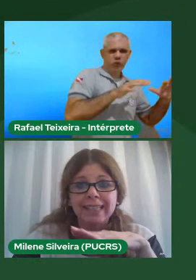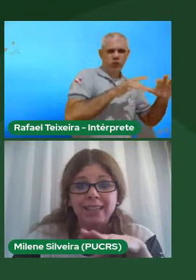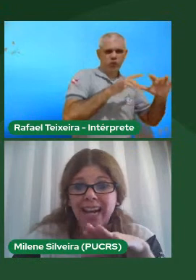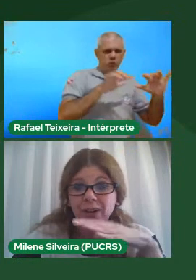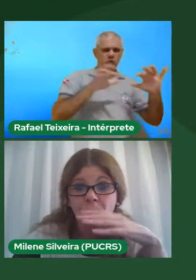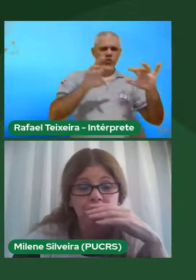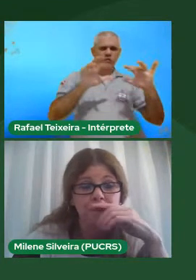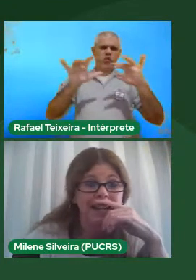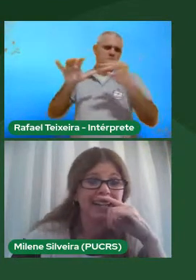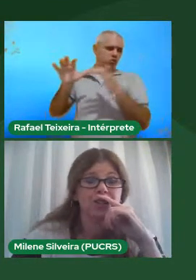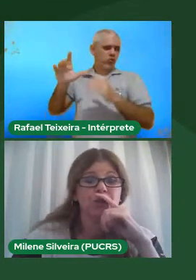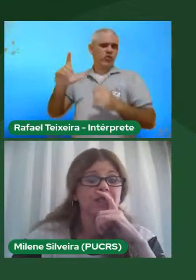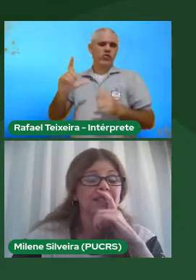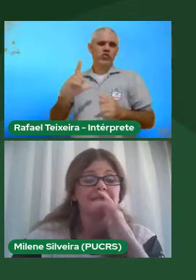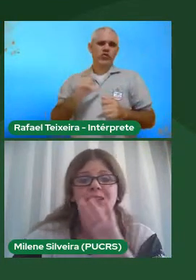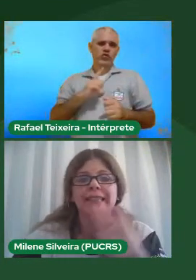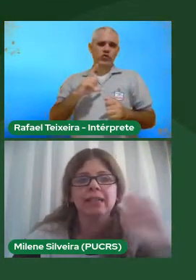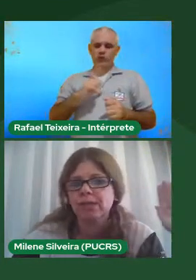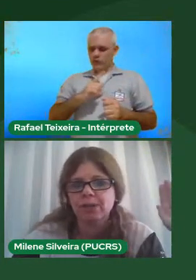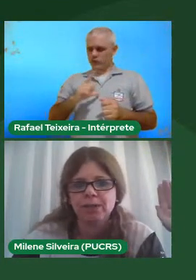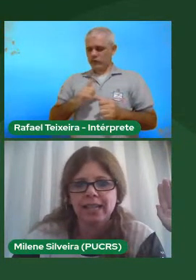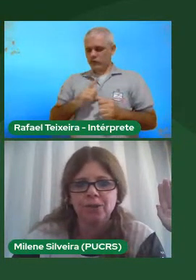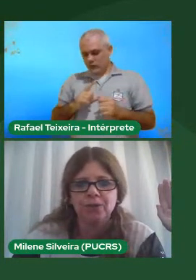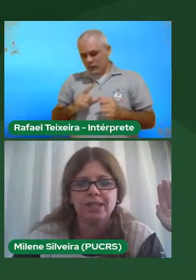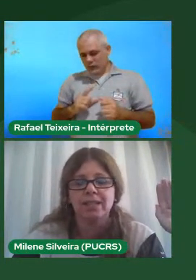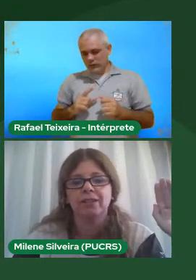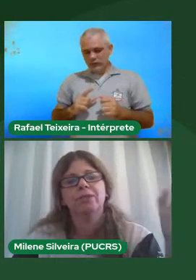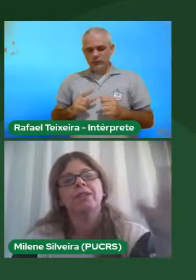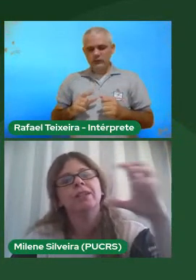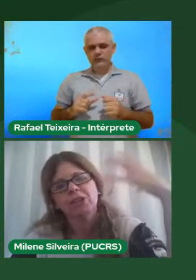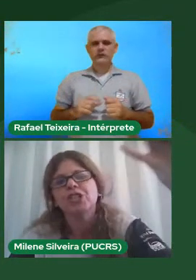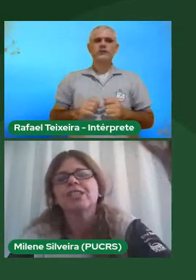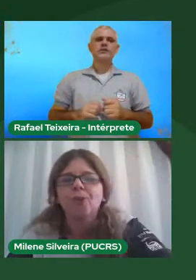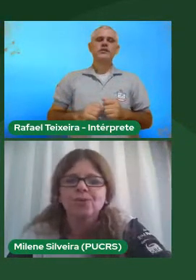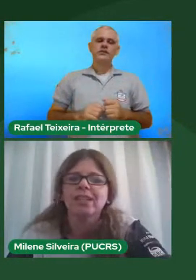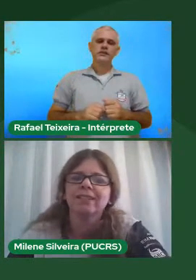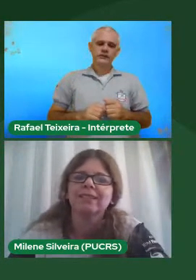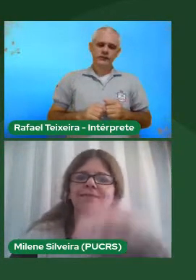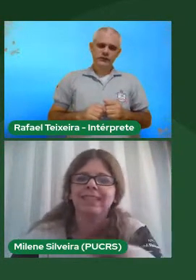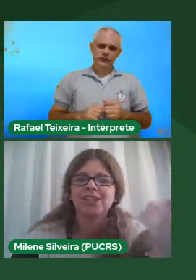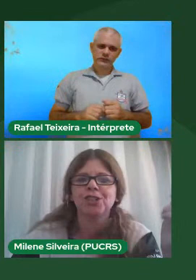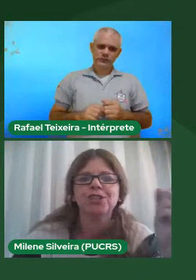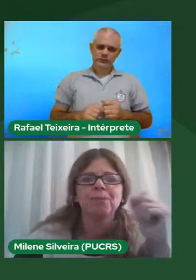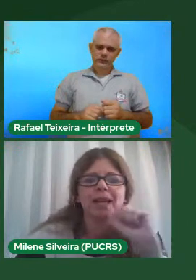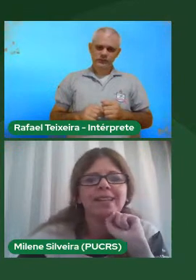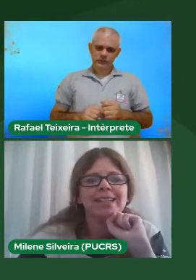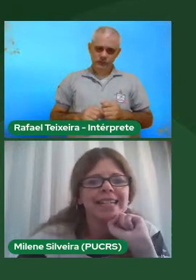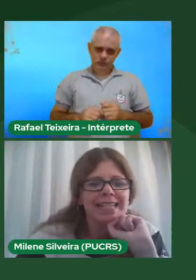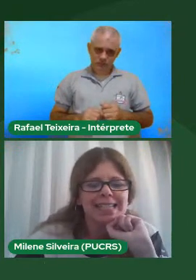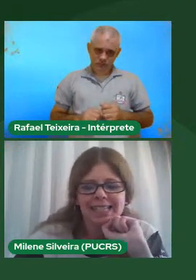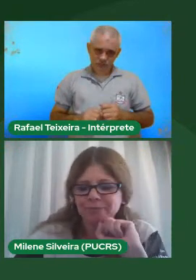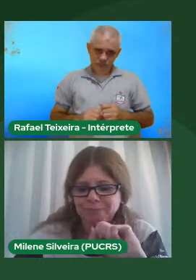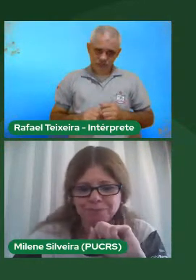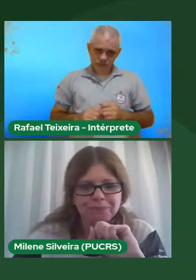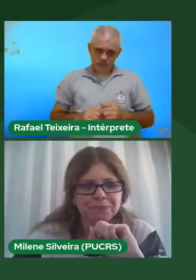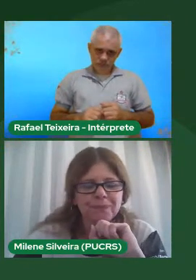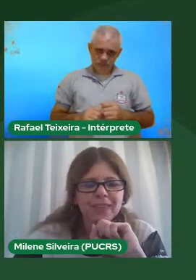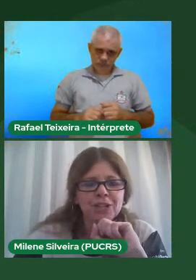muito concentrado, Carol está com uma cara de concentração ali, não sei o que está acontecendo. Então a gente se concentra e a gente também